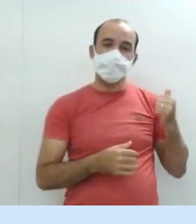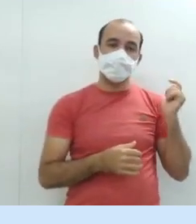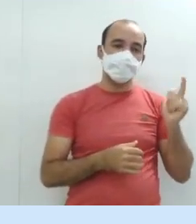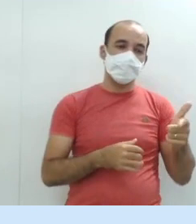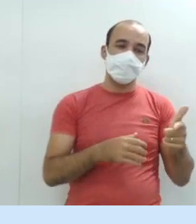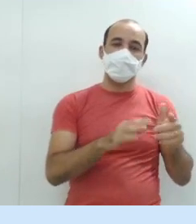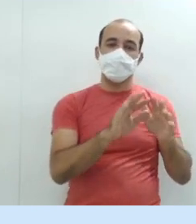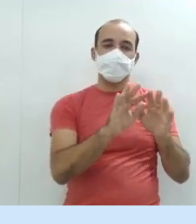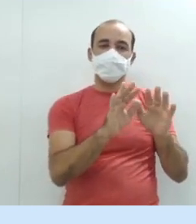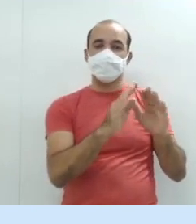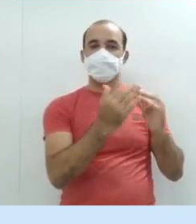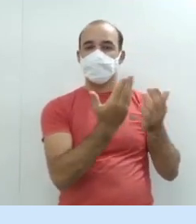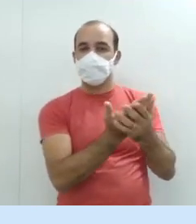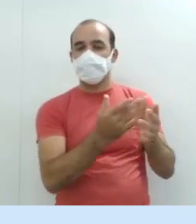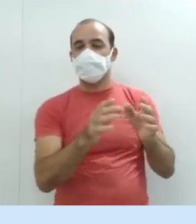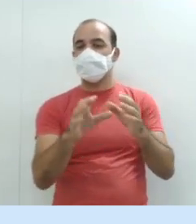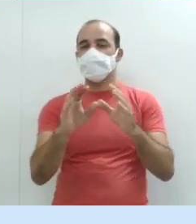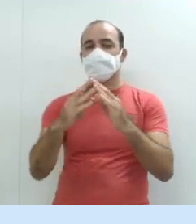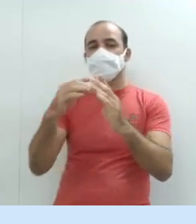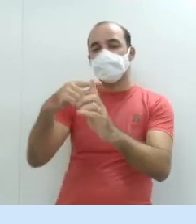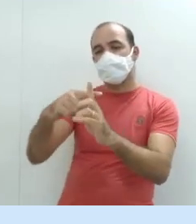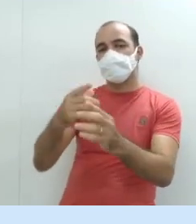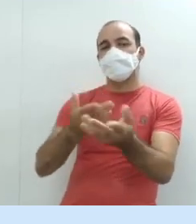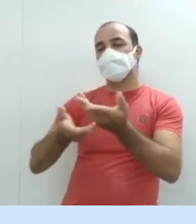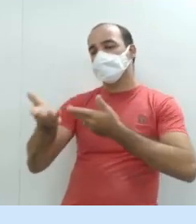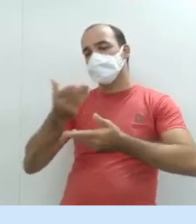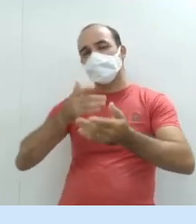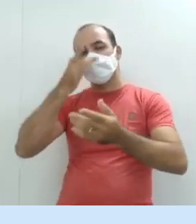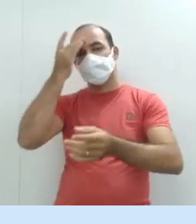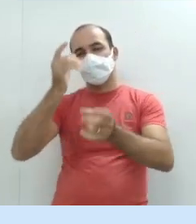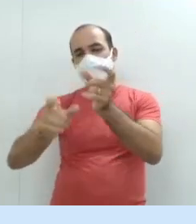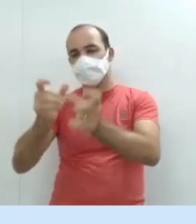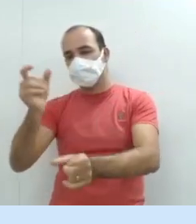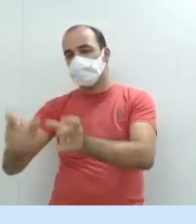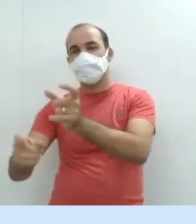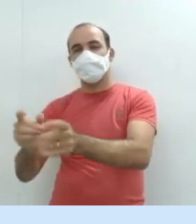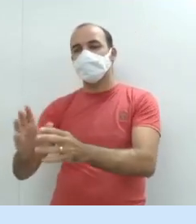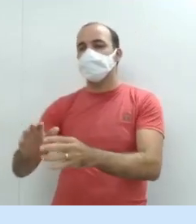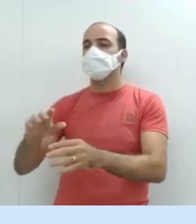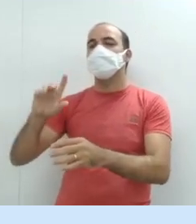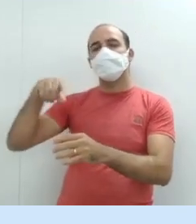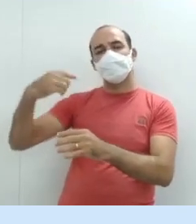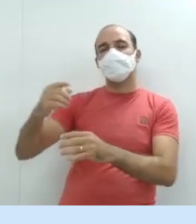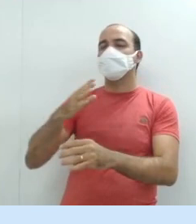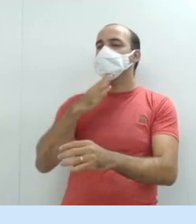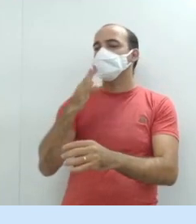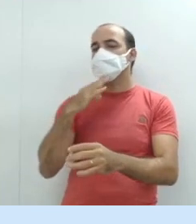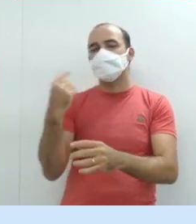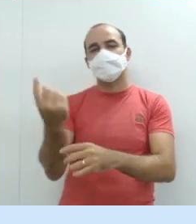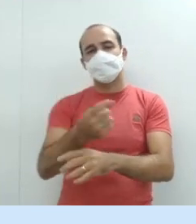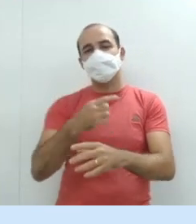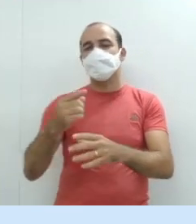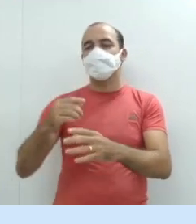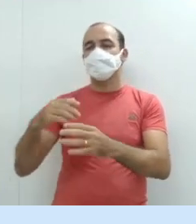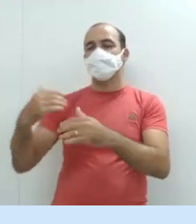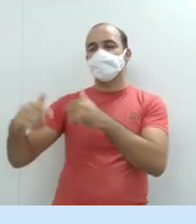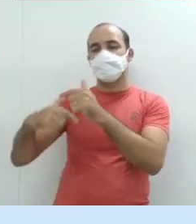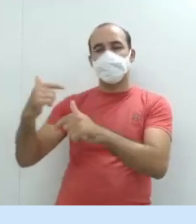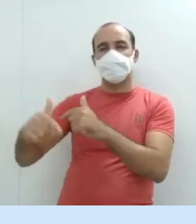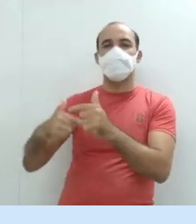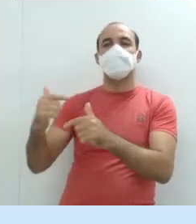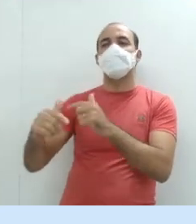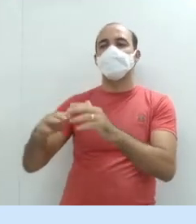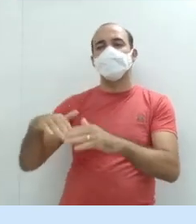da igreja, o grupo social do trabalho com o passar do tempo, faculdades, etc. Ou seja, todos nós estamos inseridos e temos